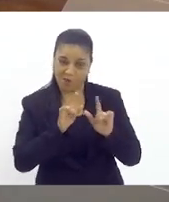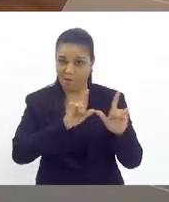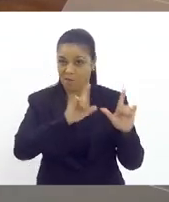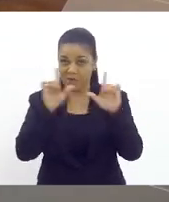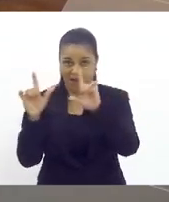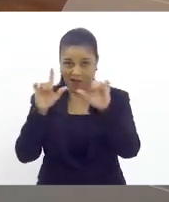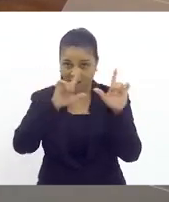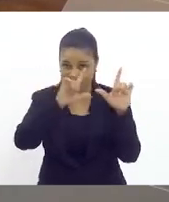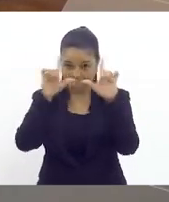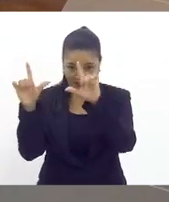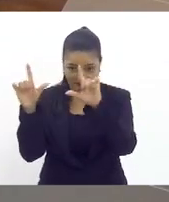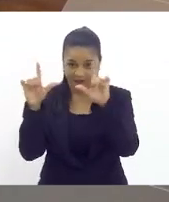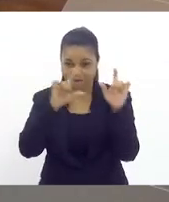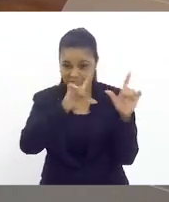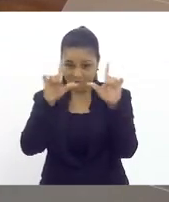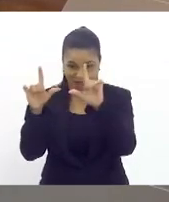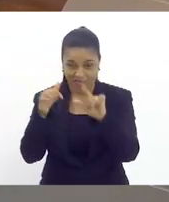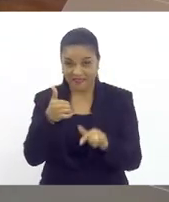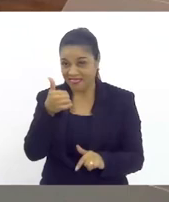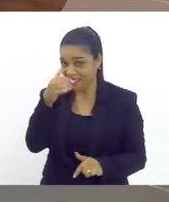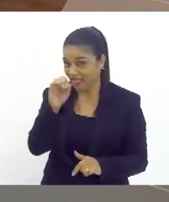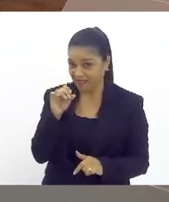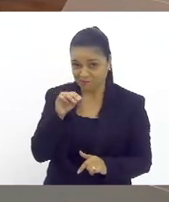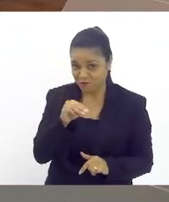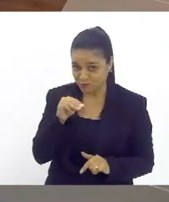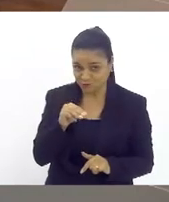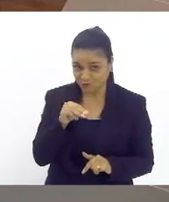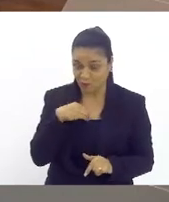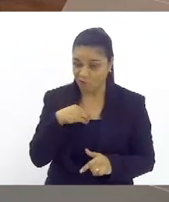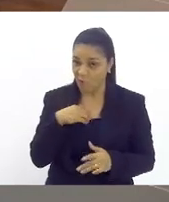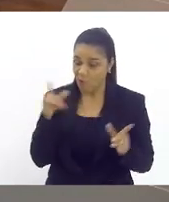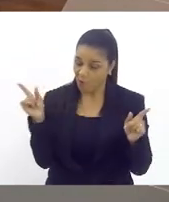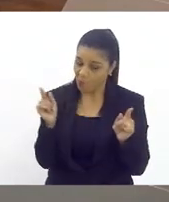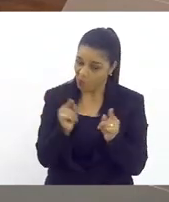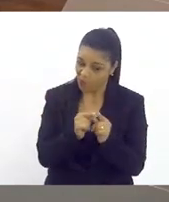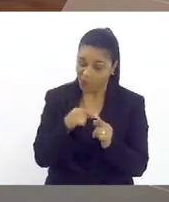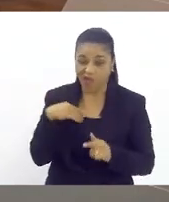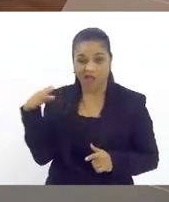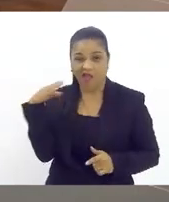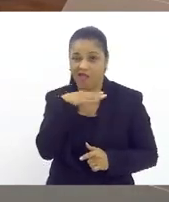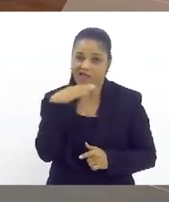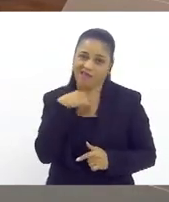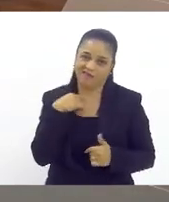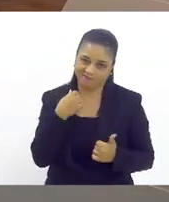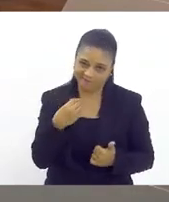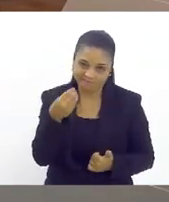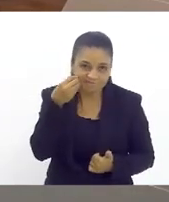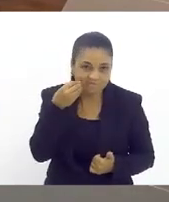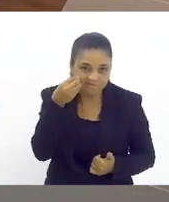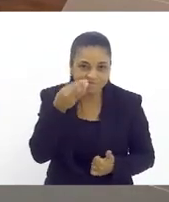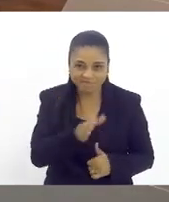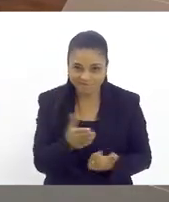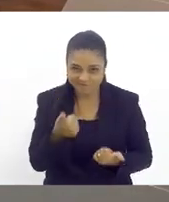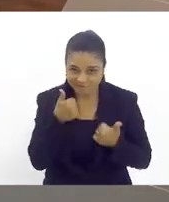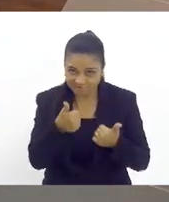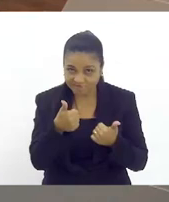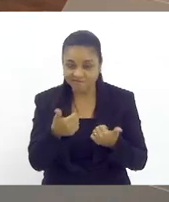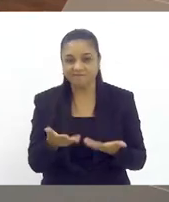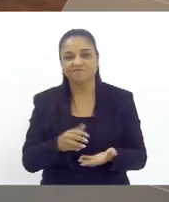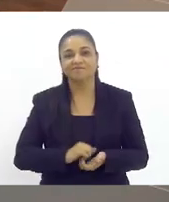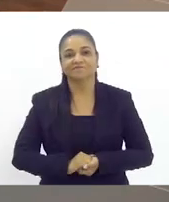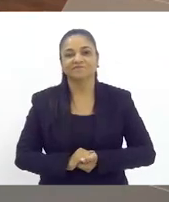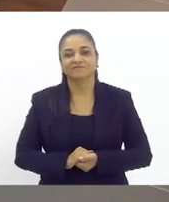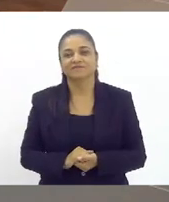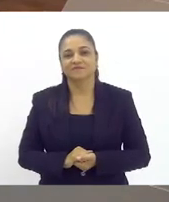apresentação tinha preparado para falar em 10 minutos vou tentar ser o mais breve possível vamos lá pode